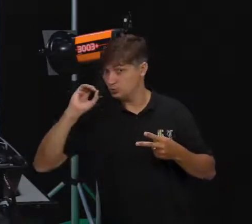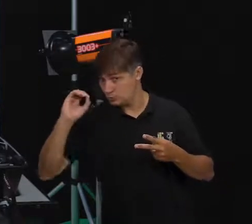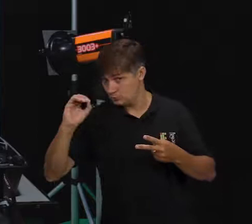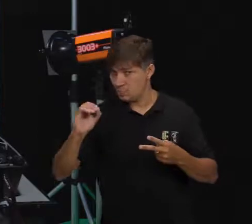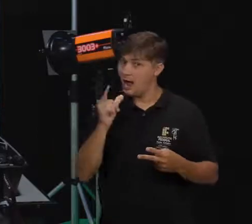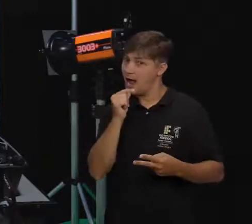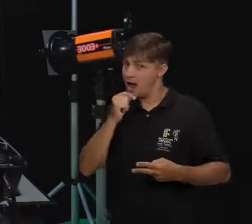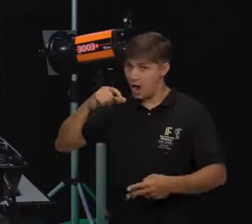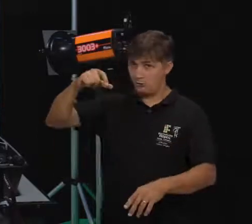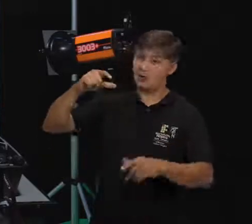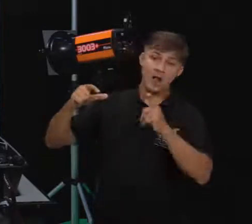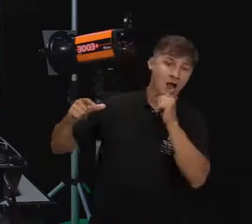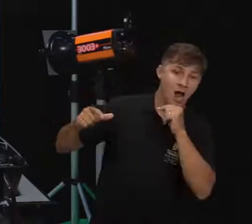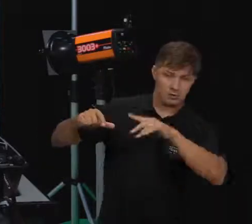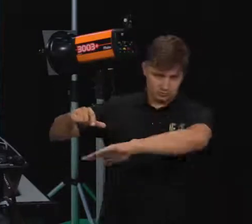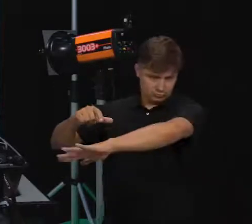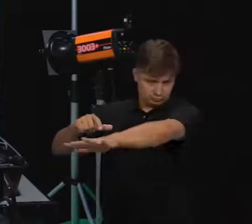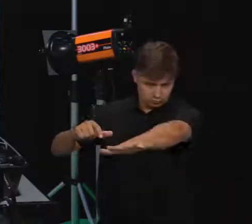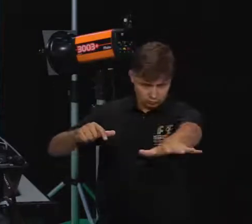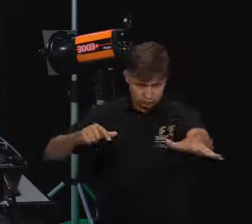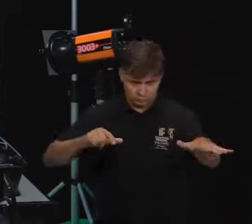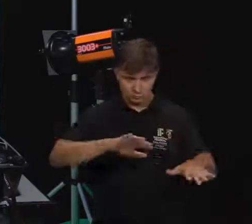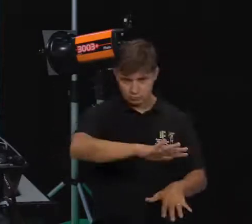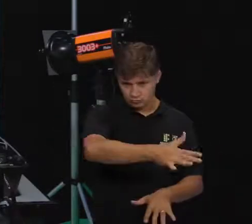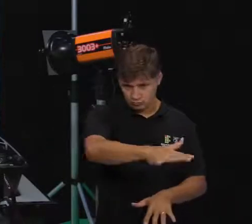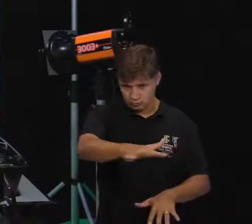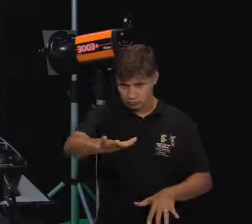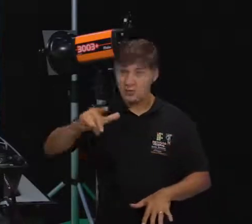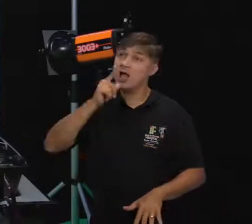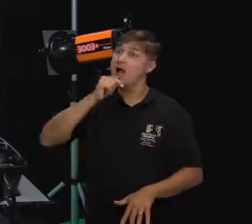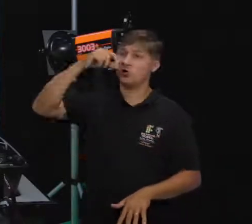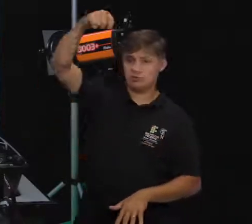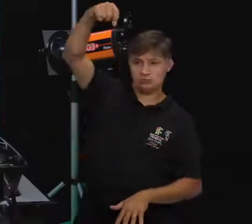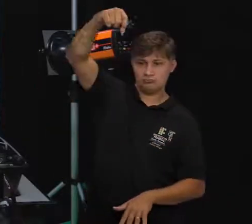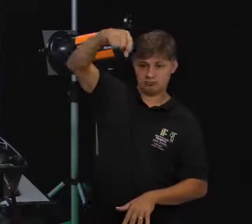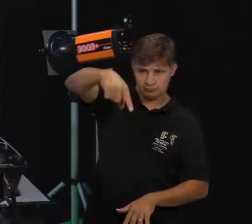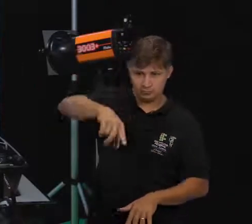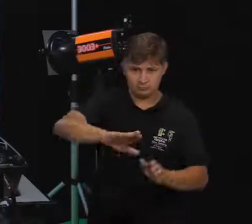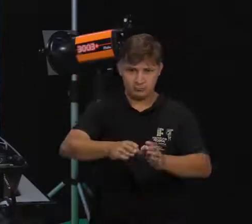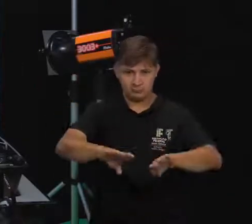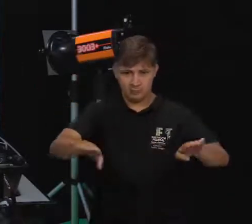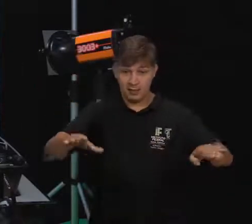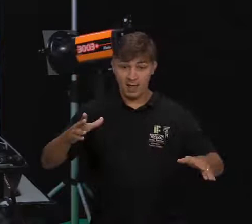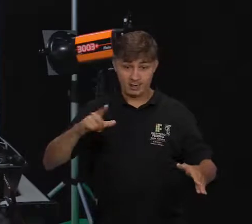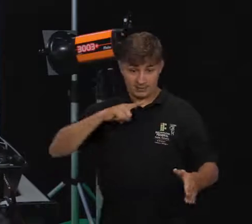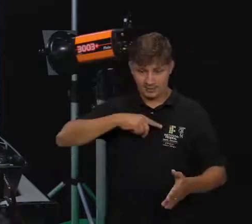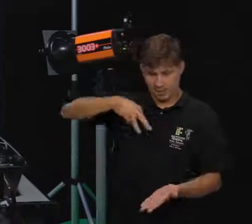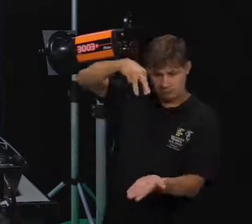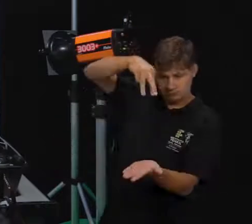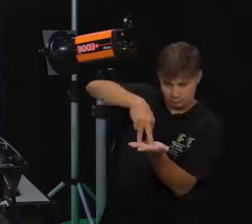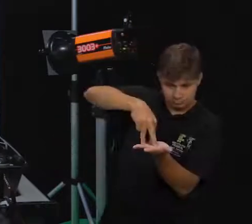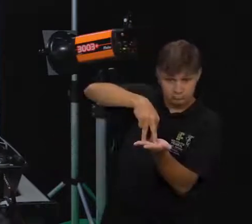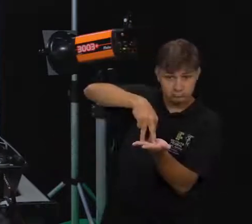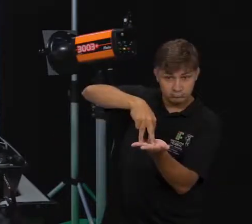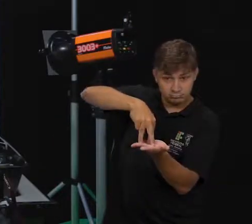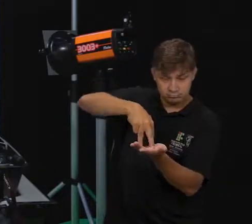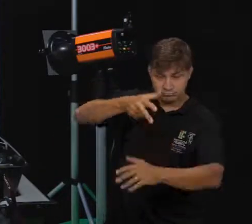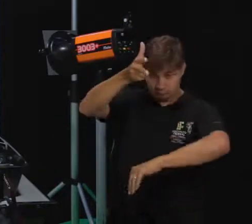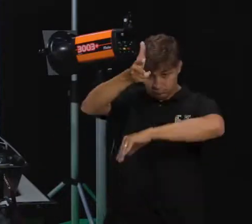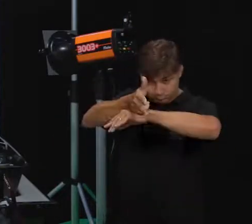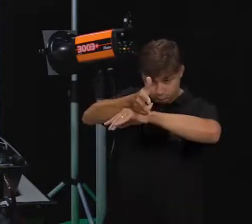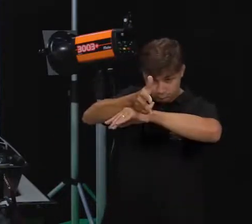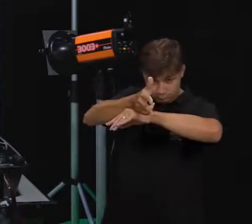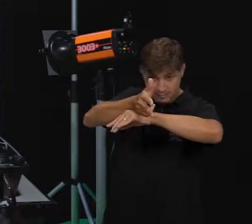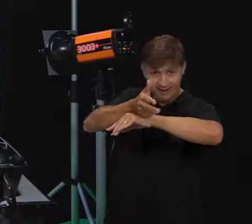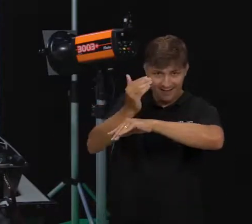usando gotinhas de água sobre água. Então, aqui a gente tem a câmera posicionada num tripé. Temos aqui uma